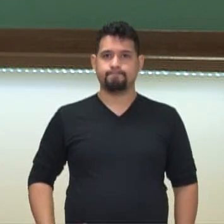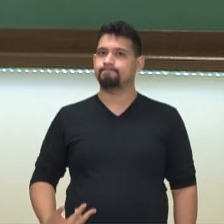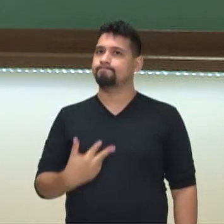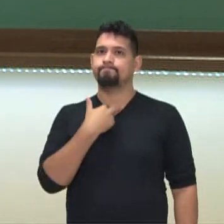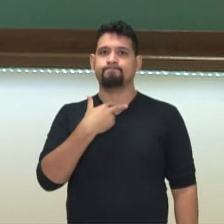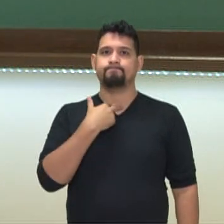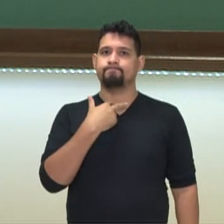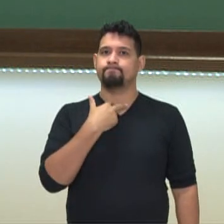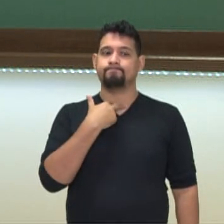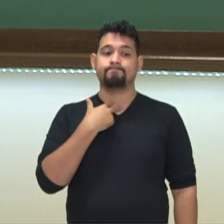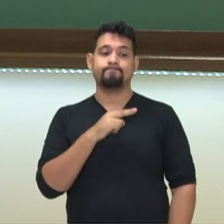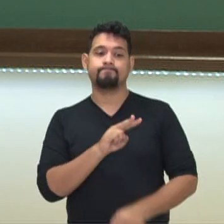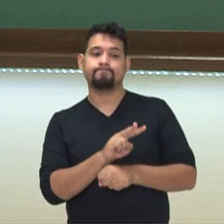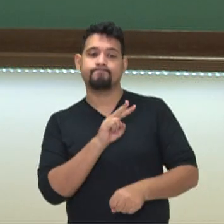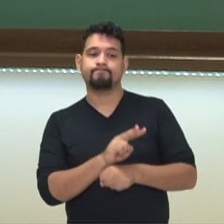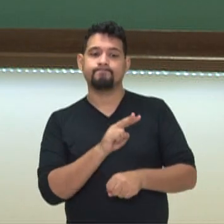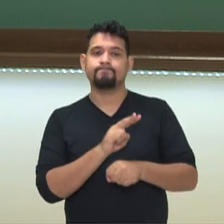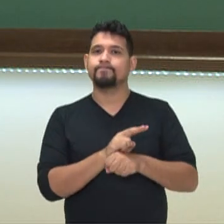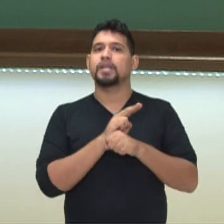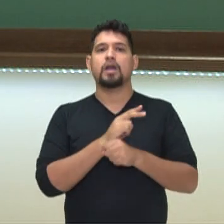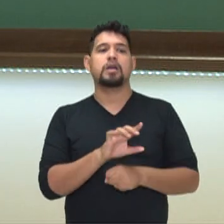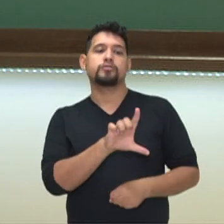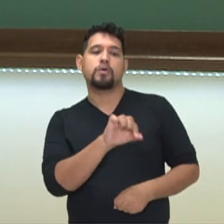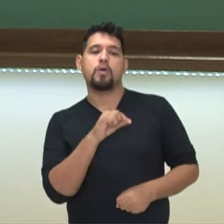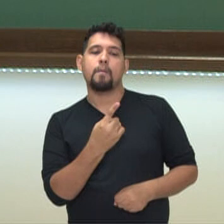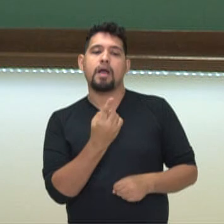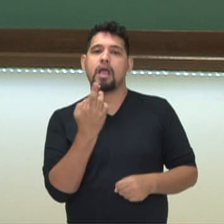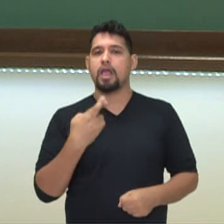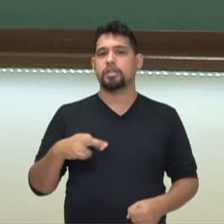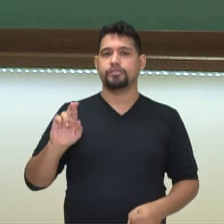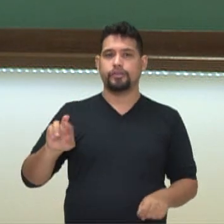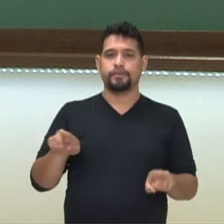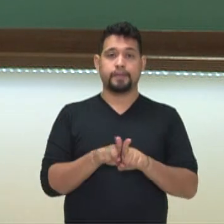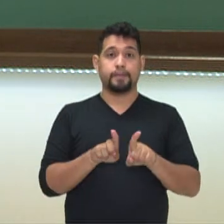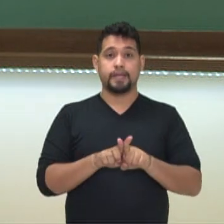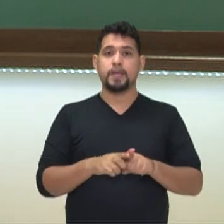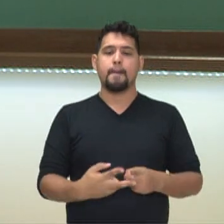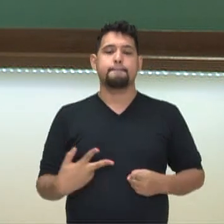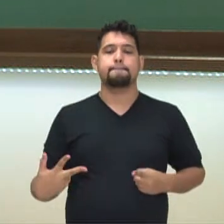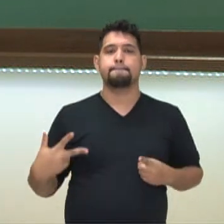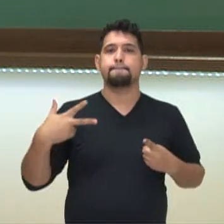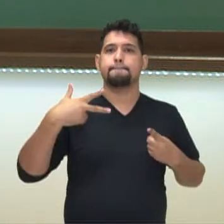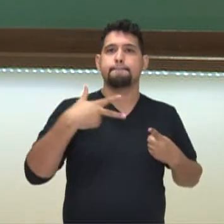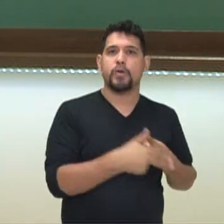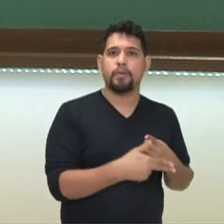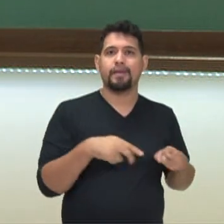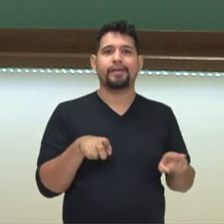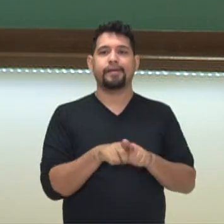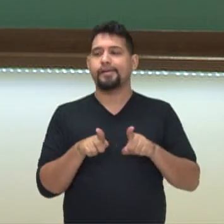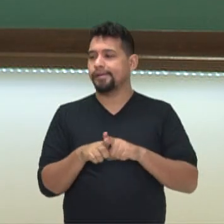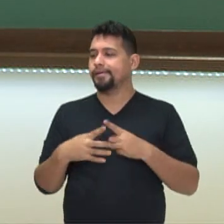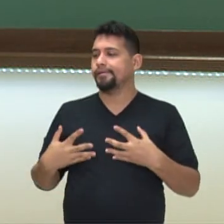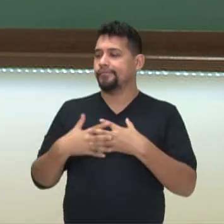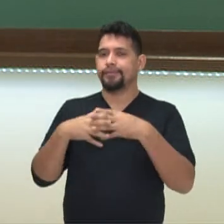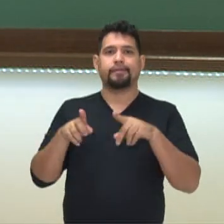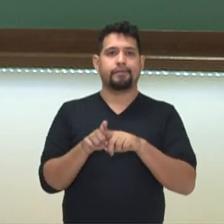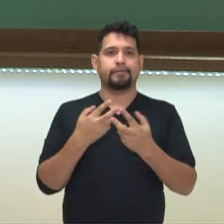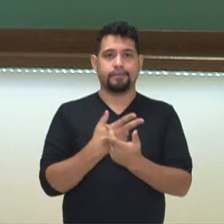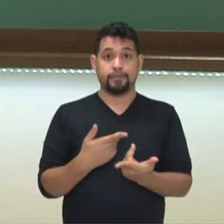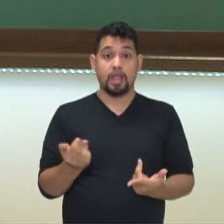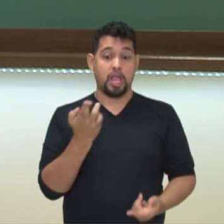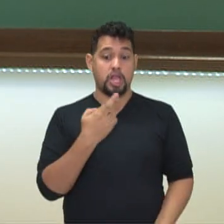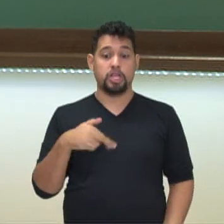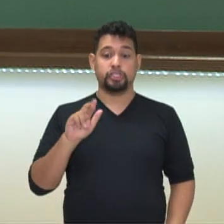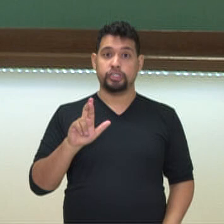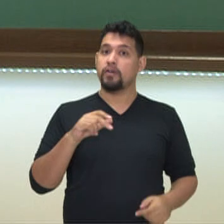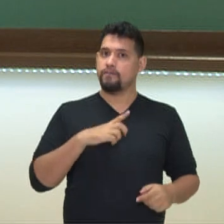podemos proteger nem apadrinhar nenhuma religião em detrimento de outra, nem proibir e embaraçar o funcionamento. Ou seja, religião